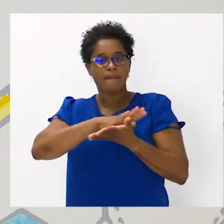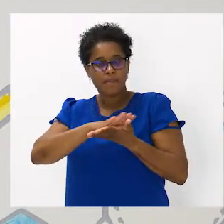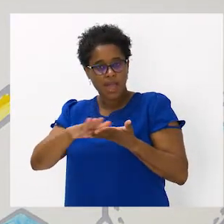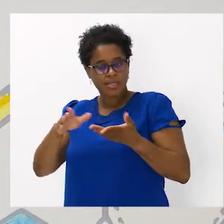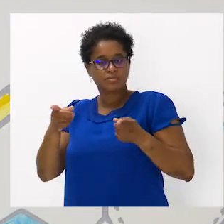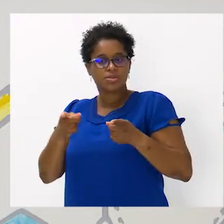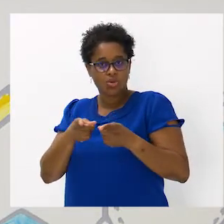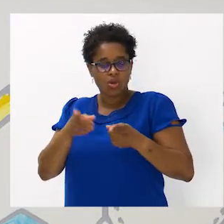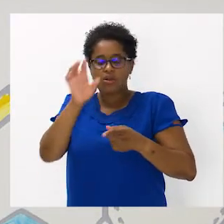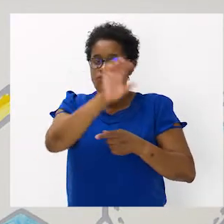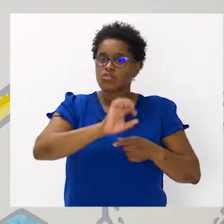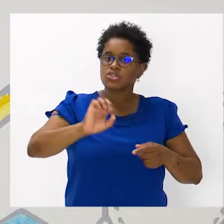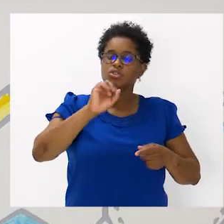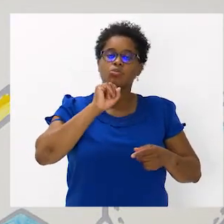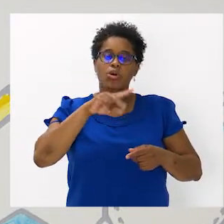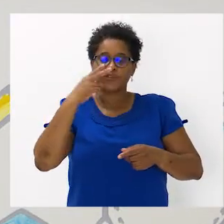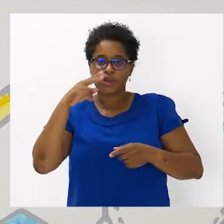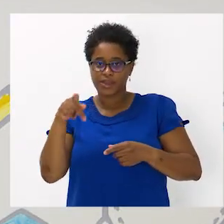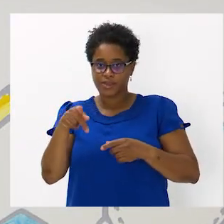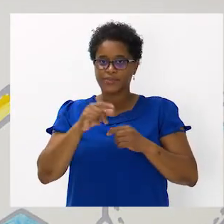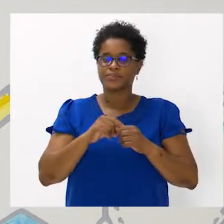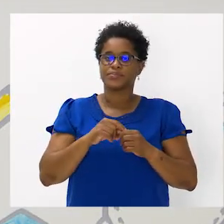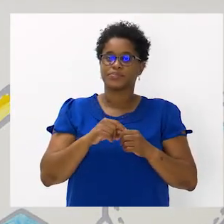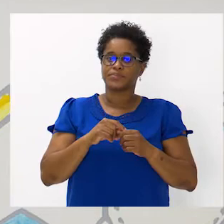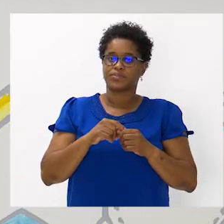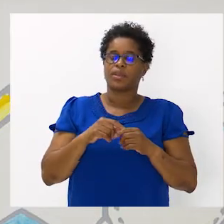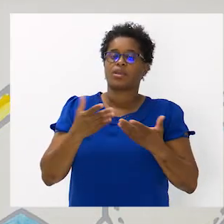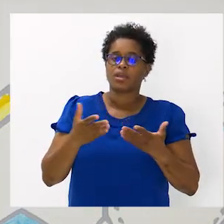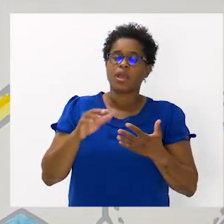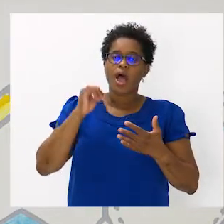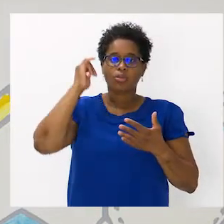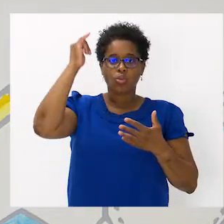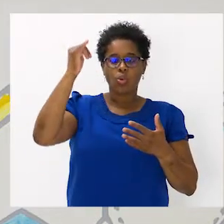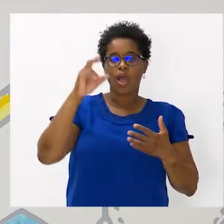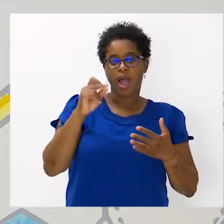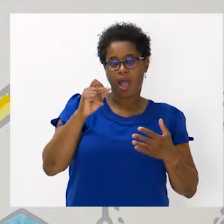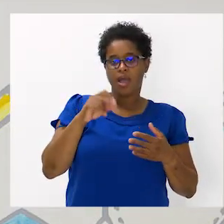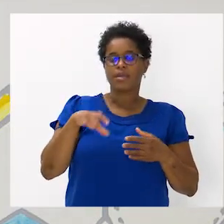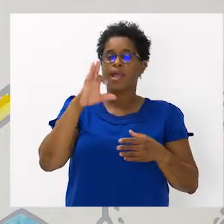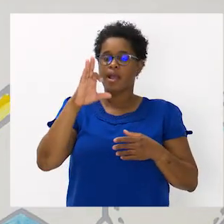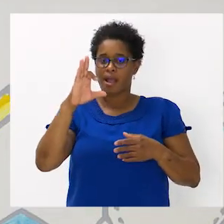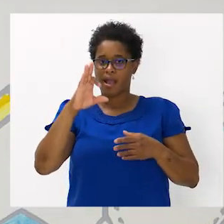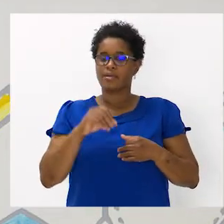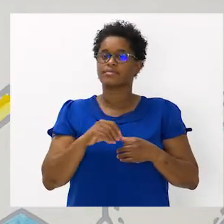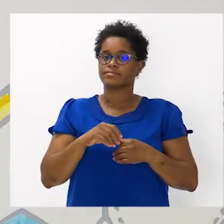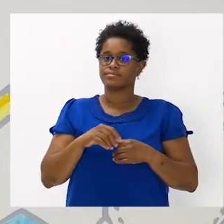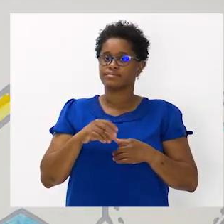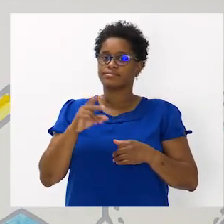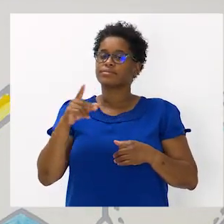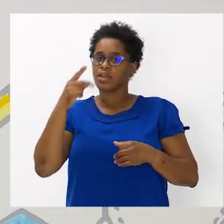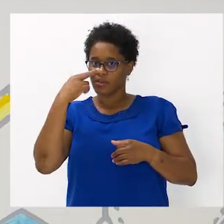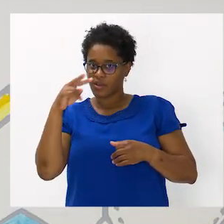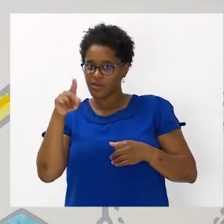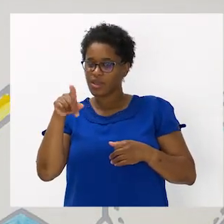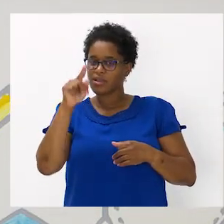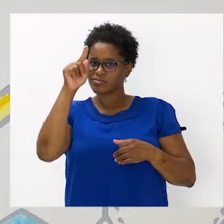base menor, vocês podem ver aqui. E altura, que é H, ok? Vocês estão a